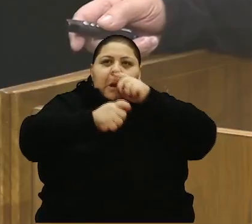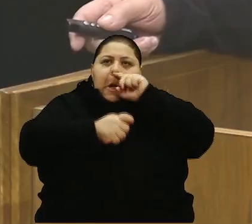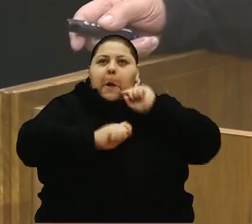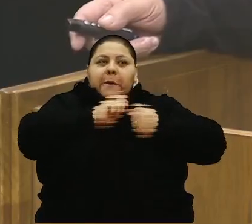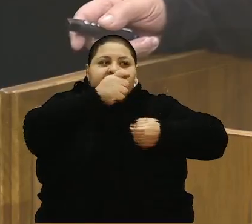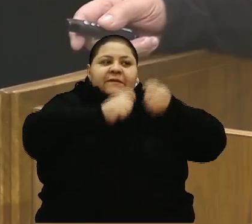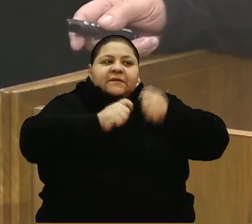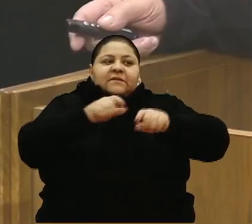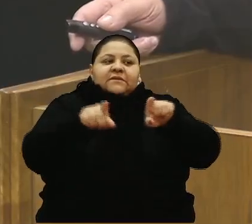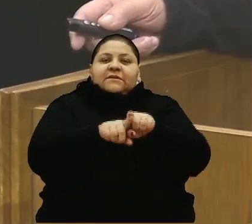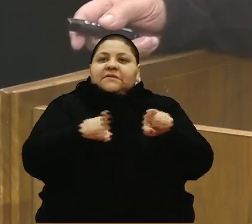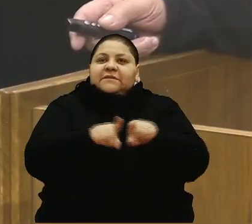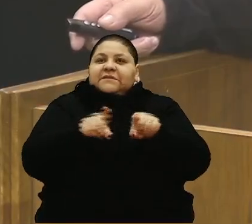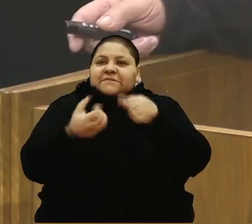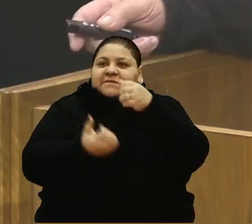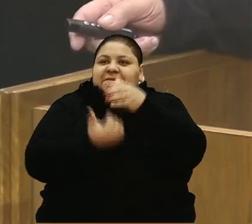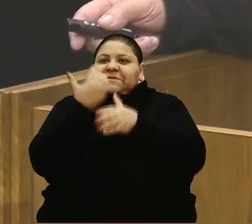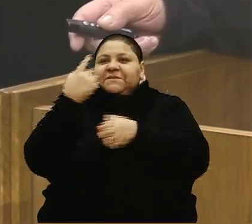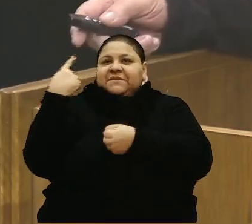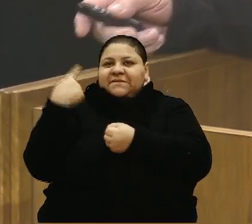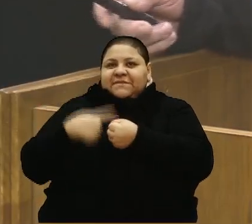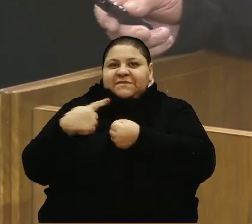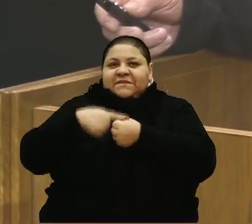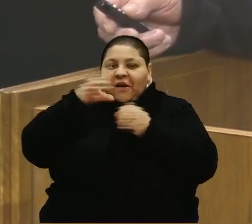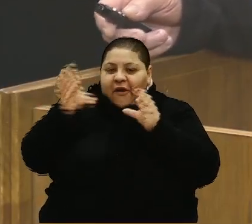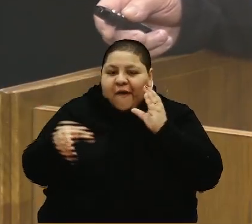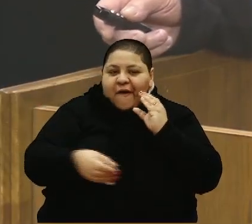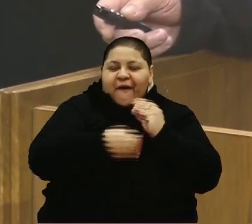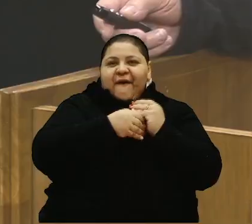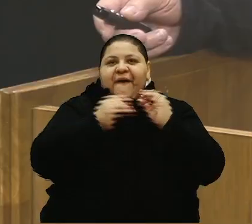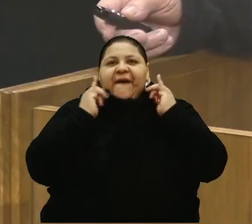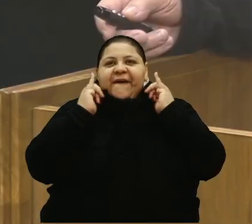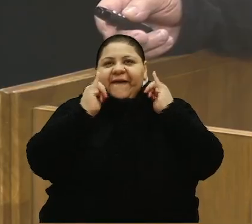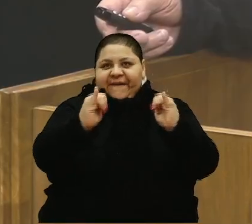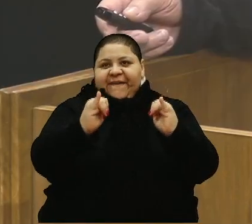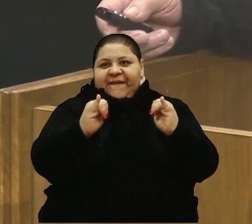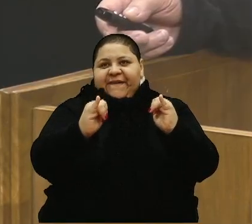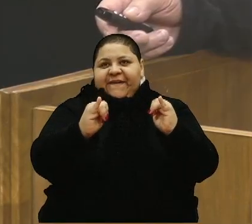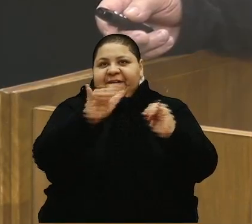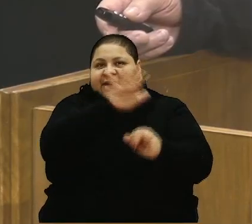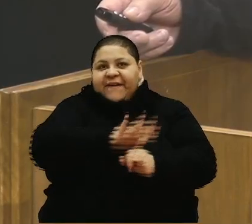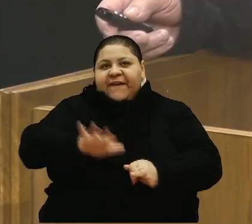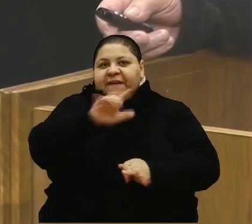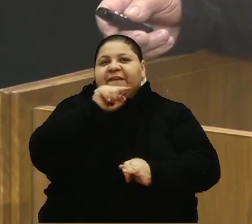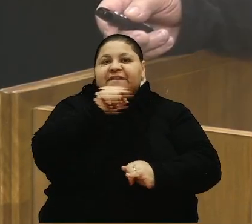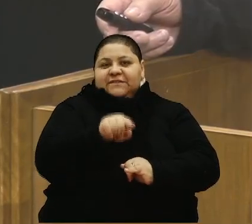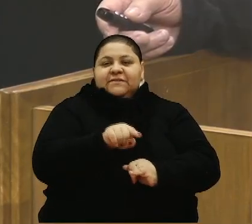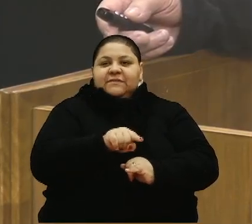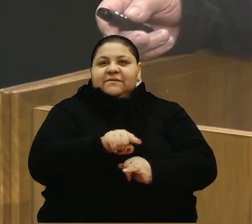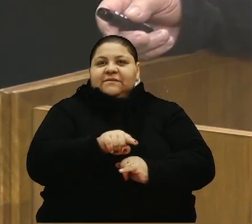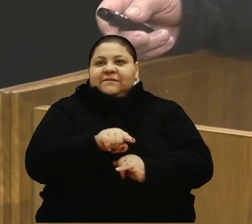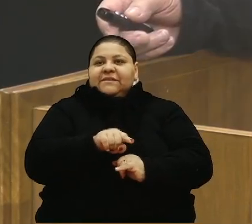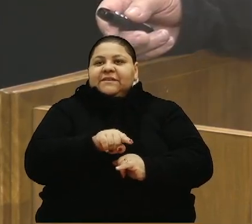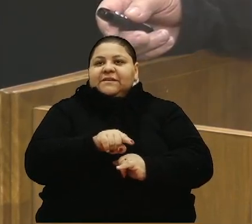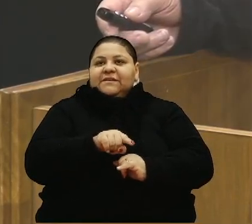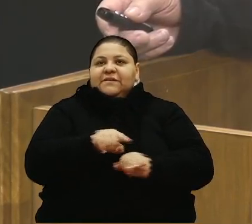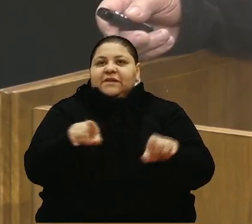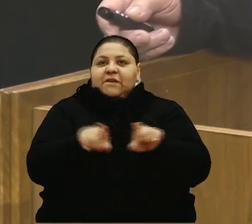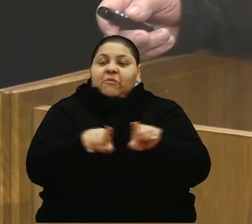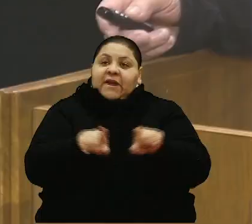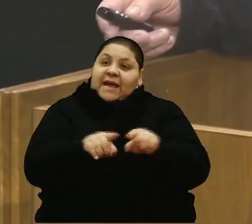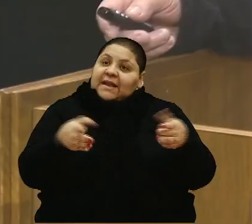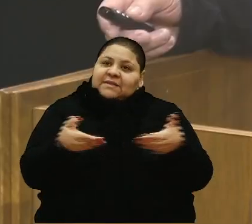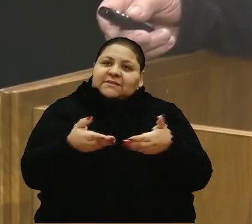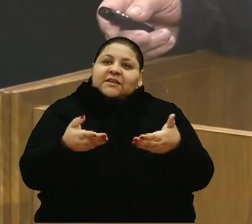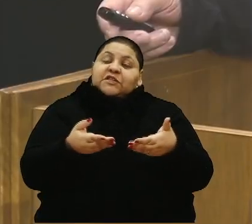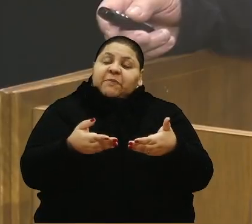comércio, que se dirigem à cidade, incorporando no transporte coletivo, né? Isso está dando um ganho, um plus,